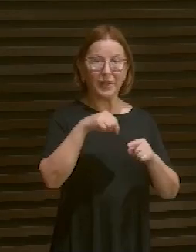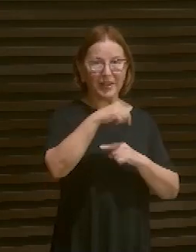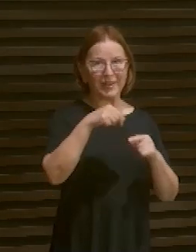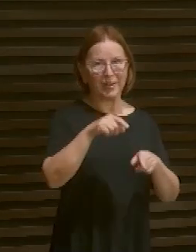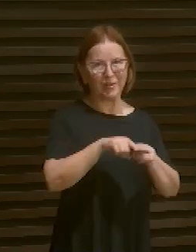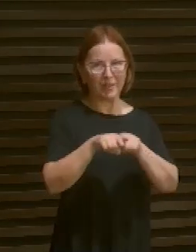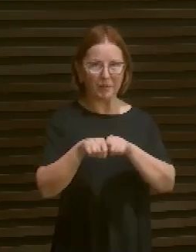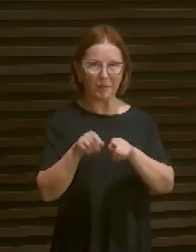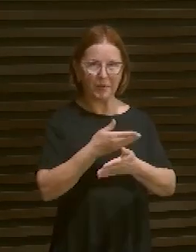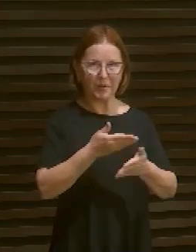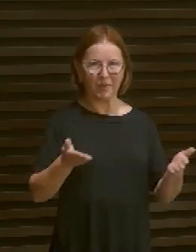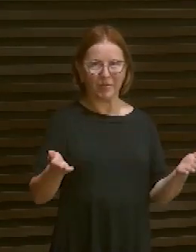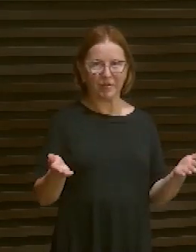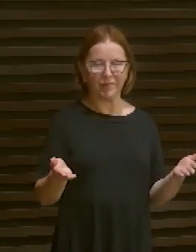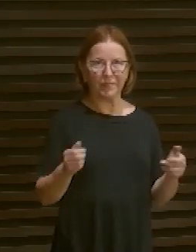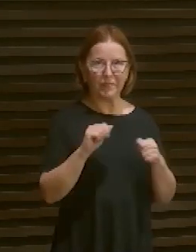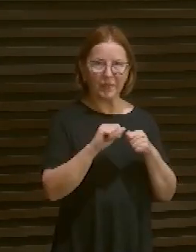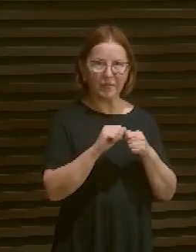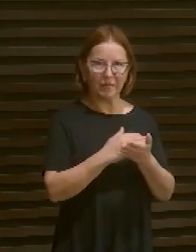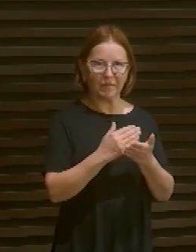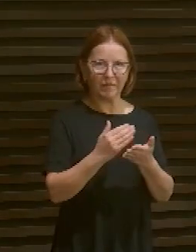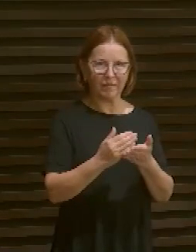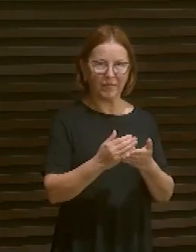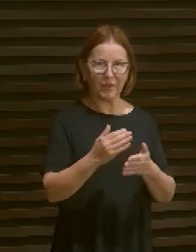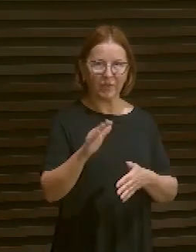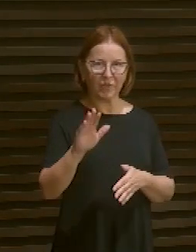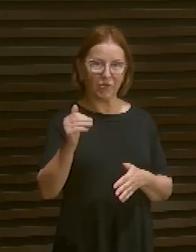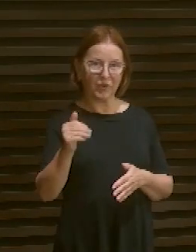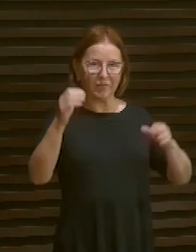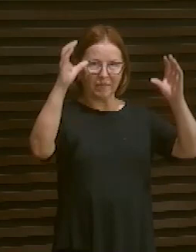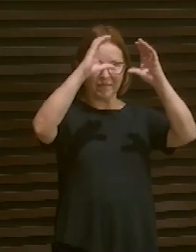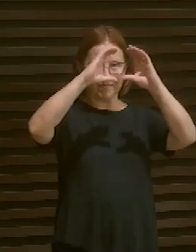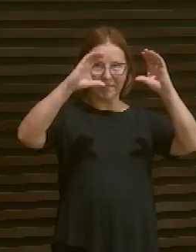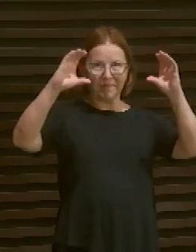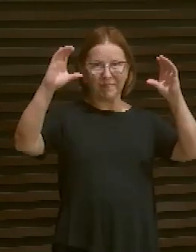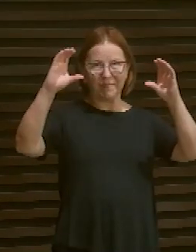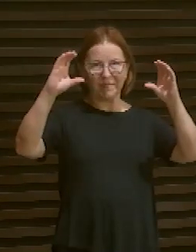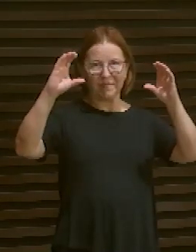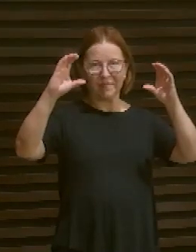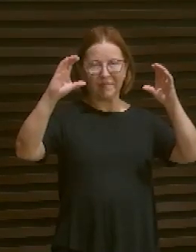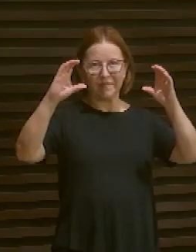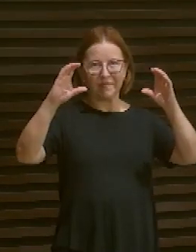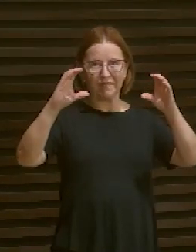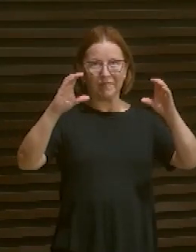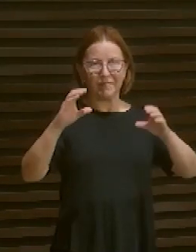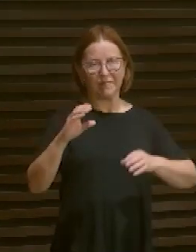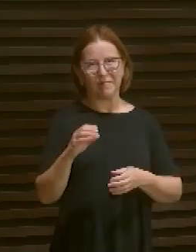irmãos, que participais da vocação celestial,